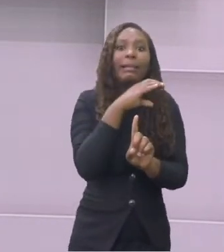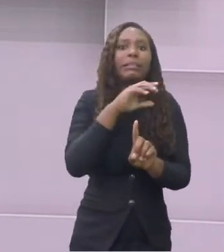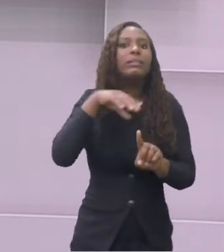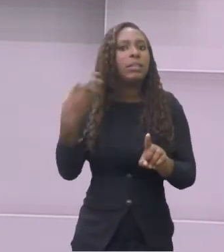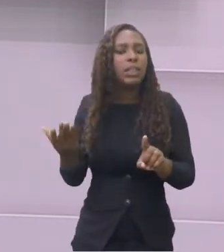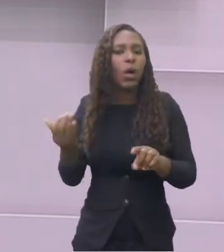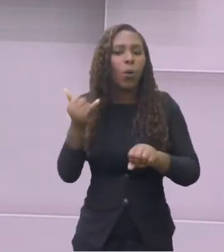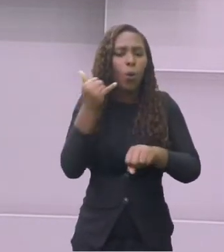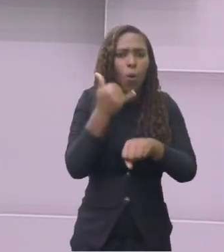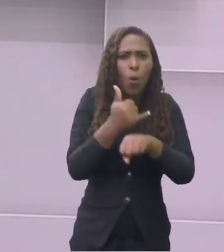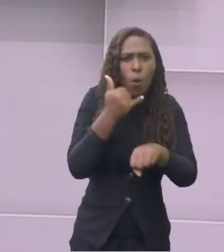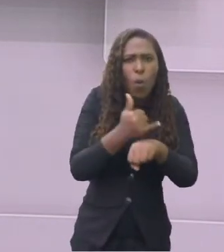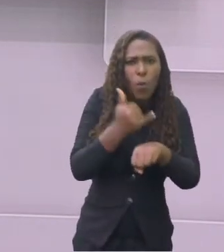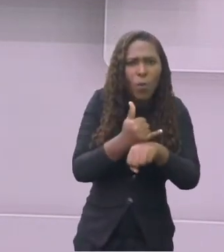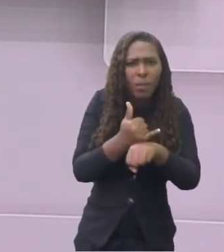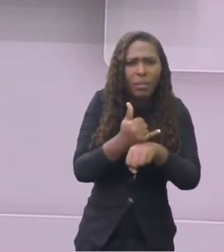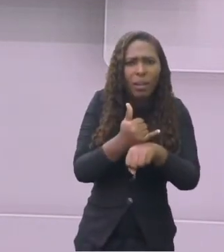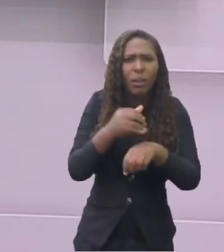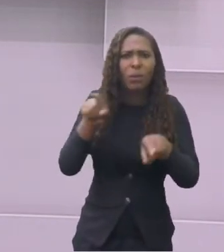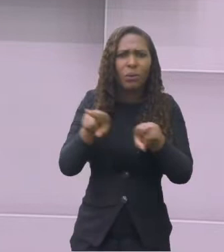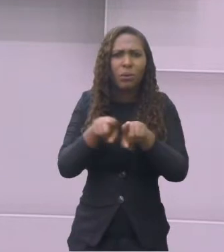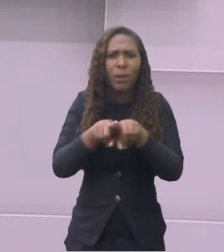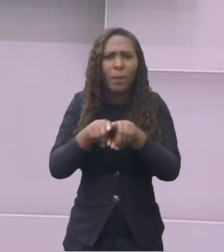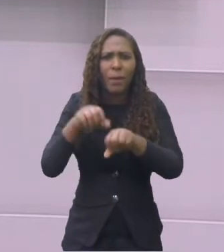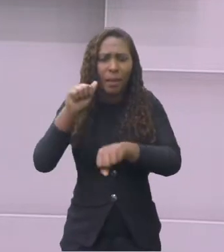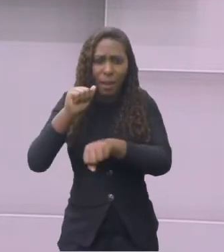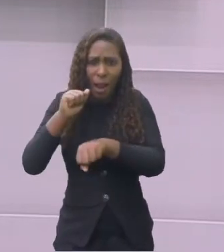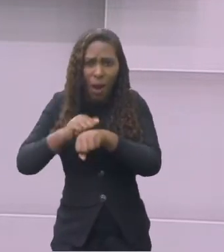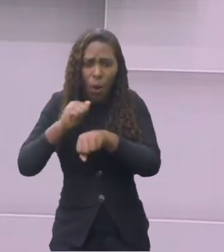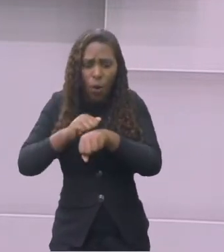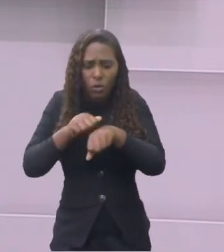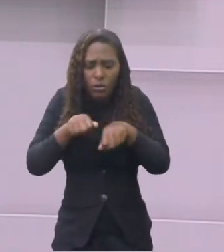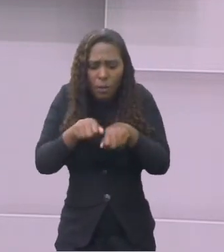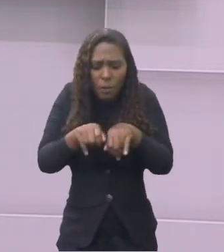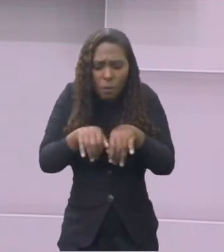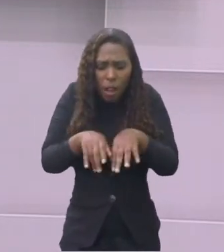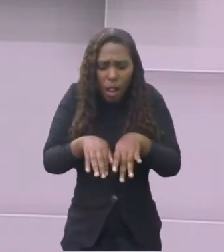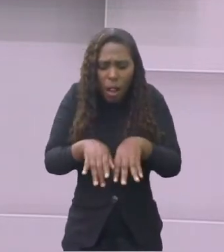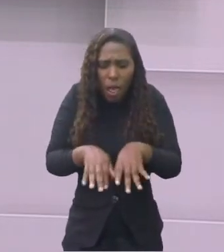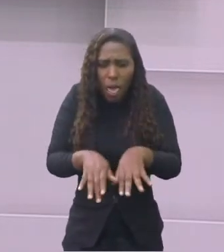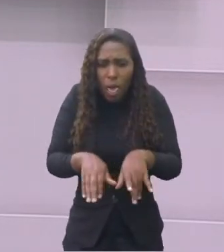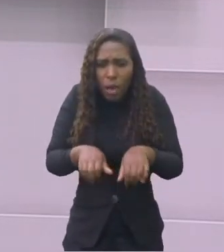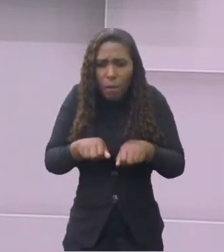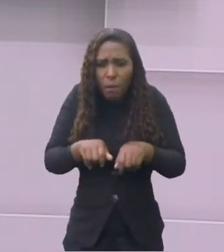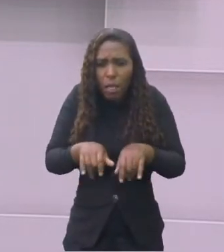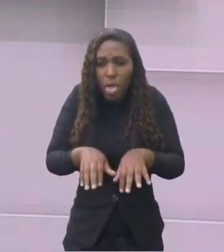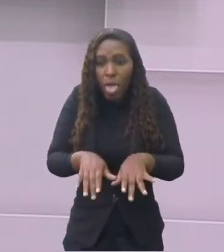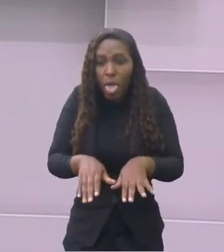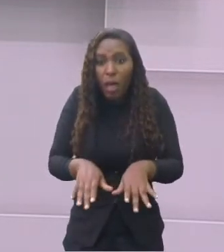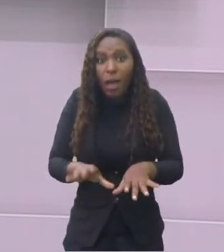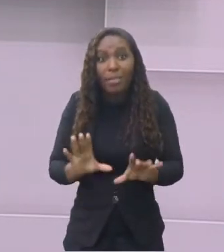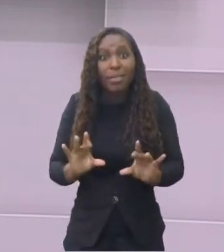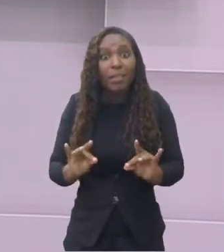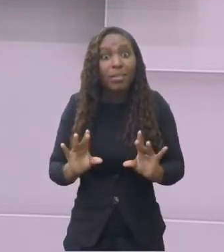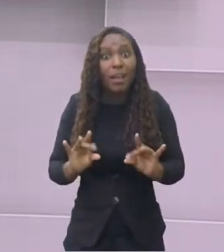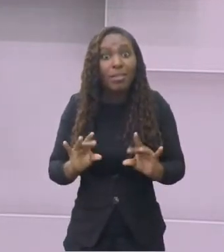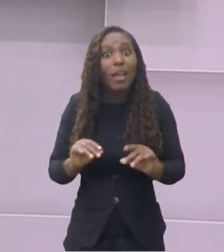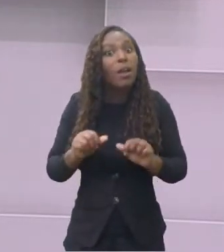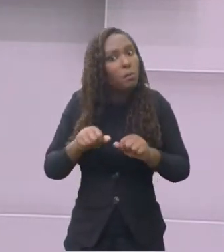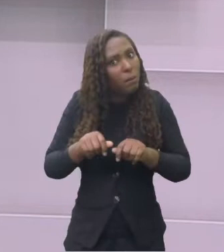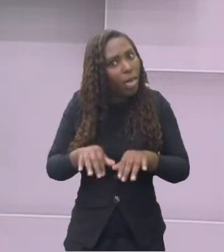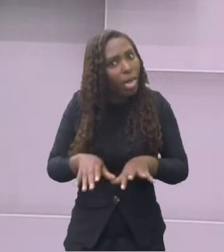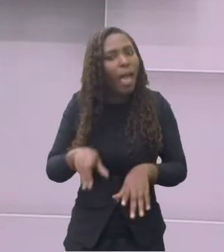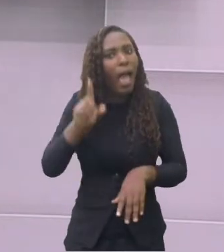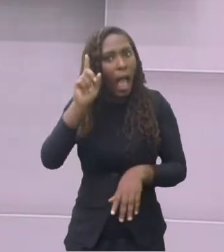o magma ele se mantém no interior da crosta terrestre. A lava ela